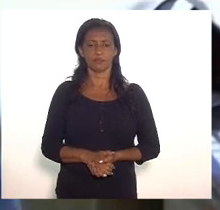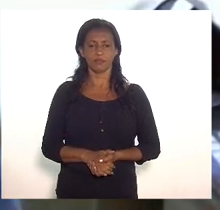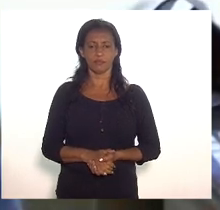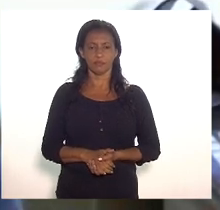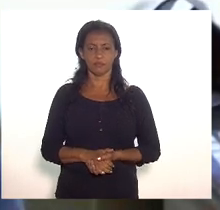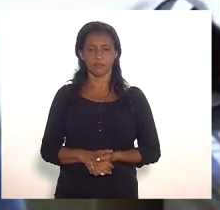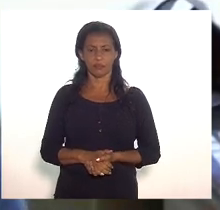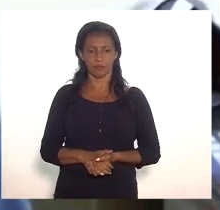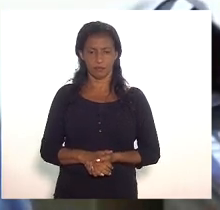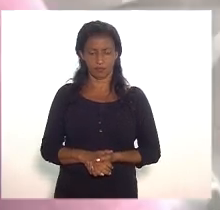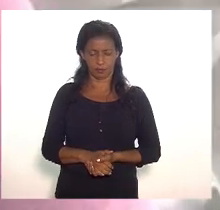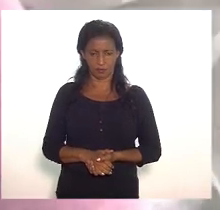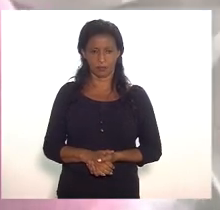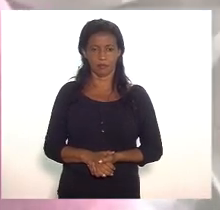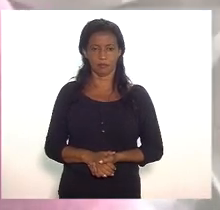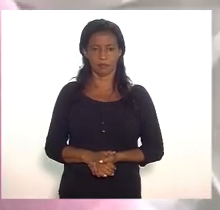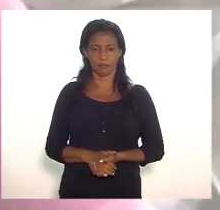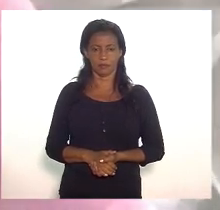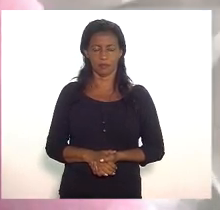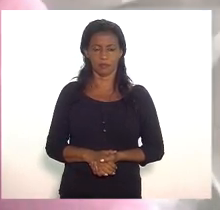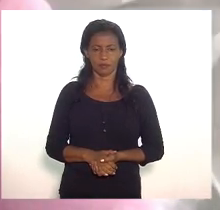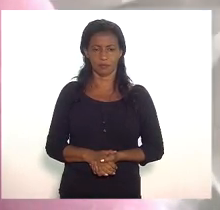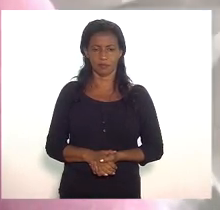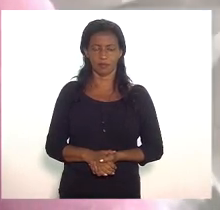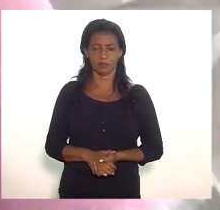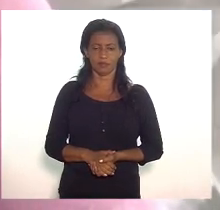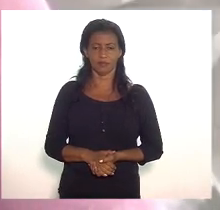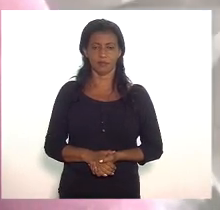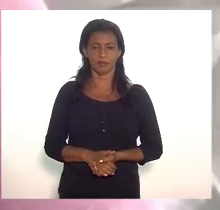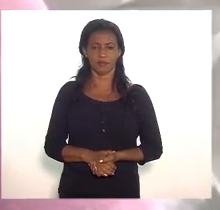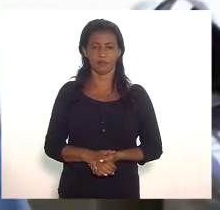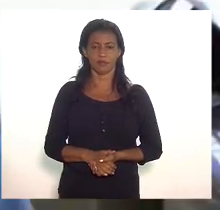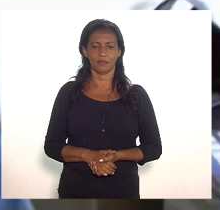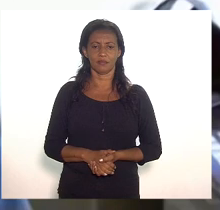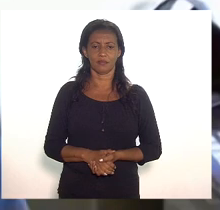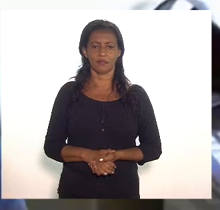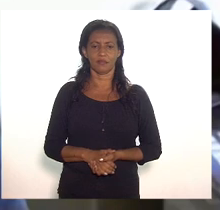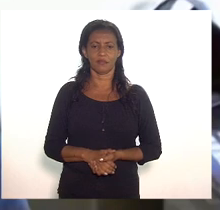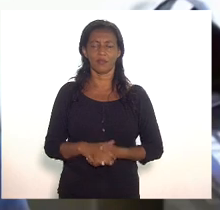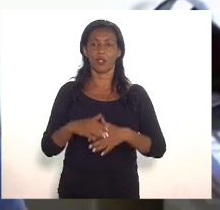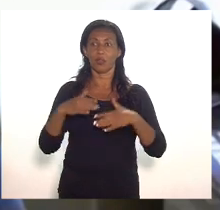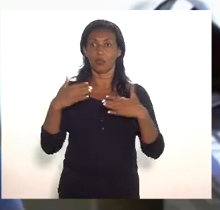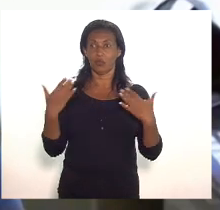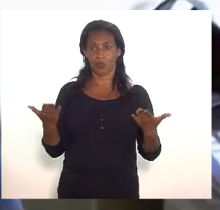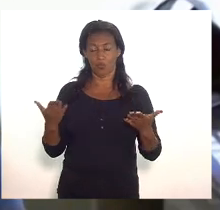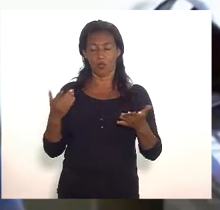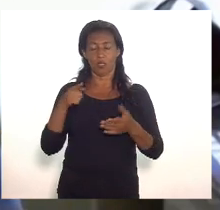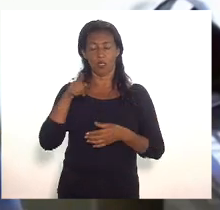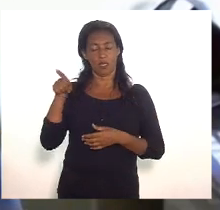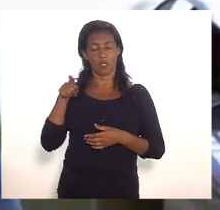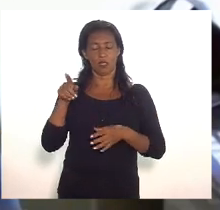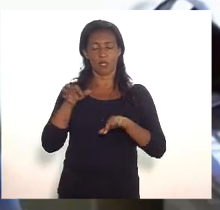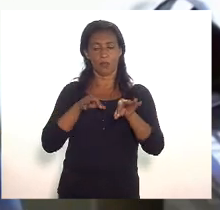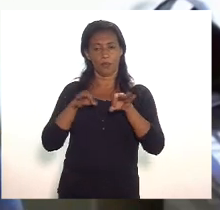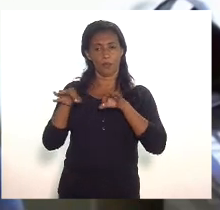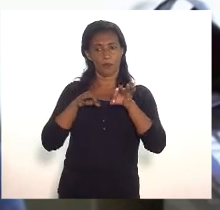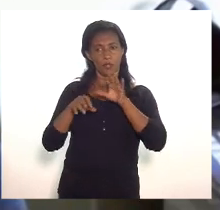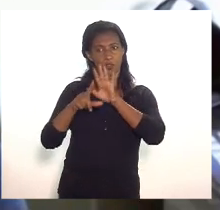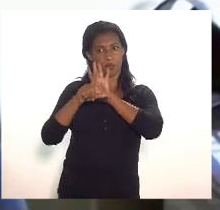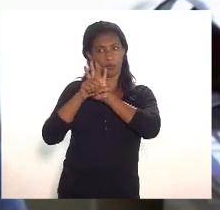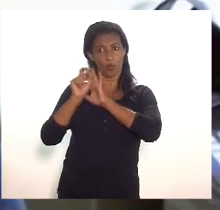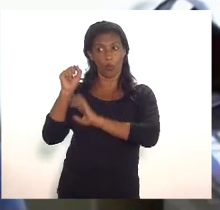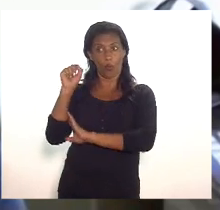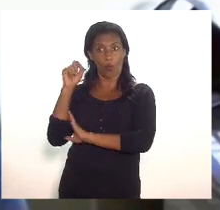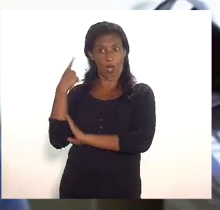para concluir, por favor. Concluir, deputado Marcos. Foi quem encaminhou esse projeto de lei, foi o